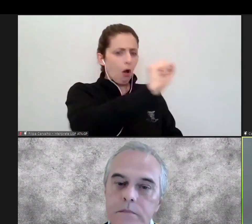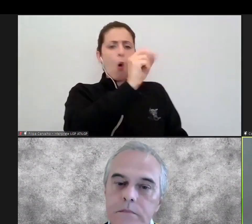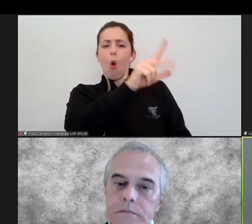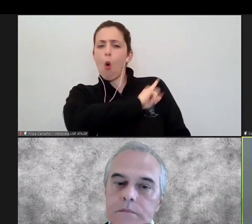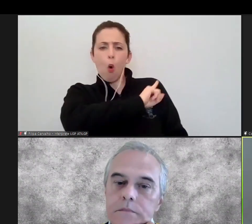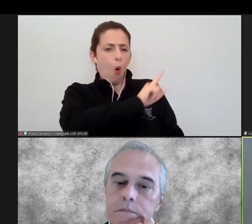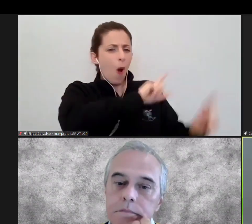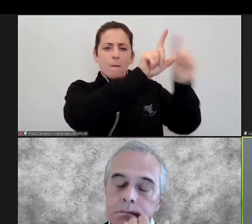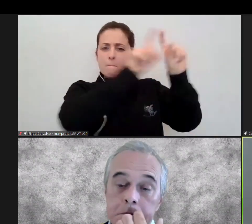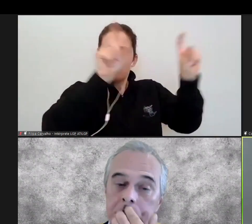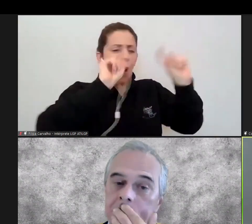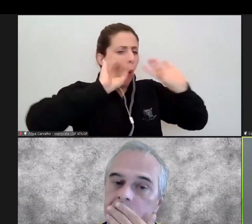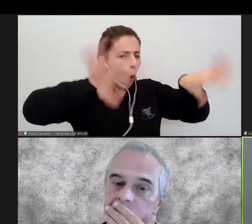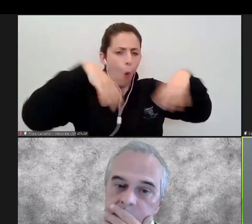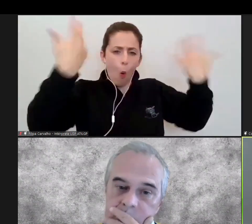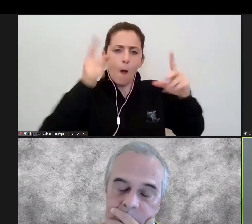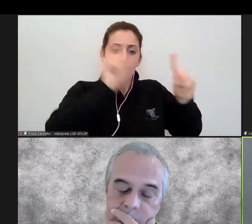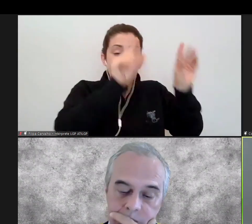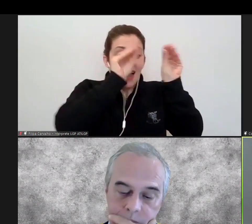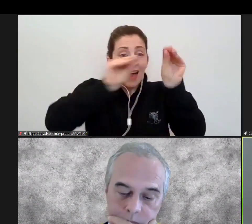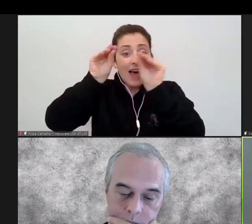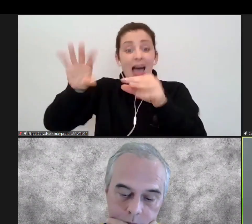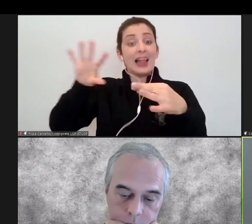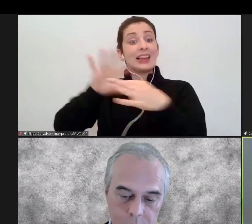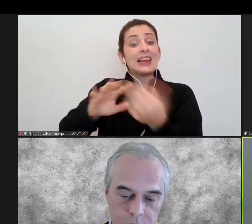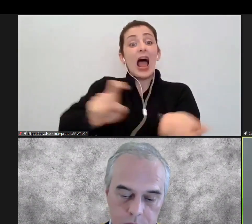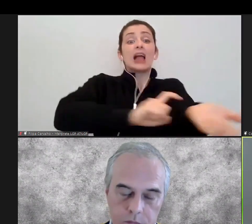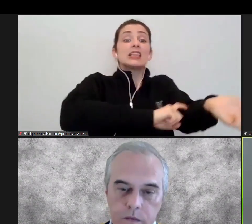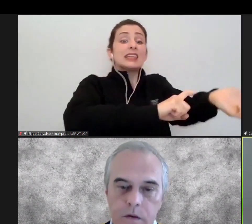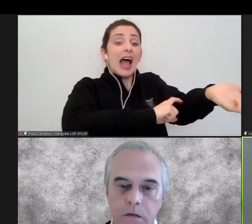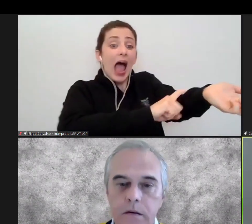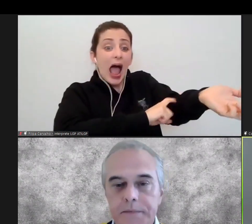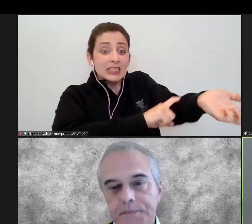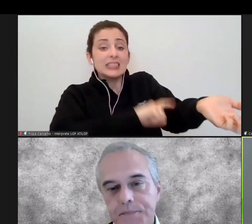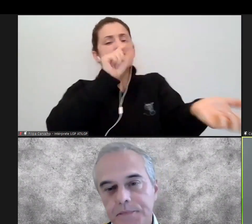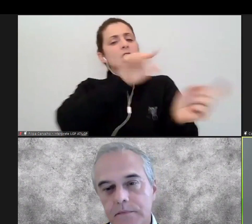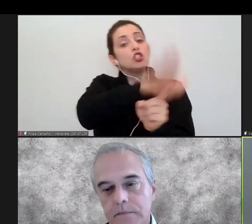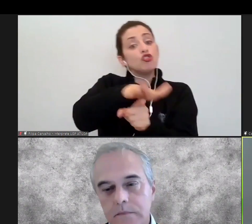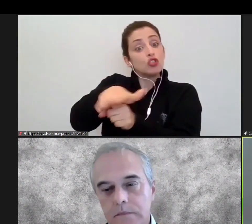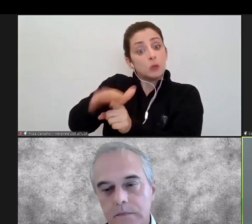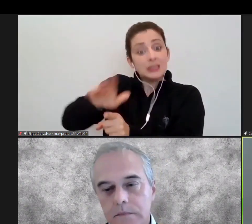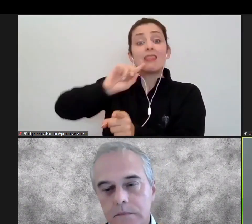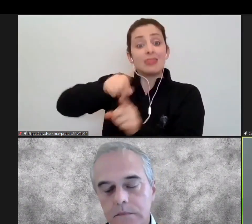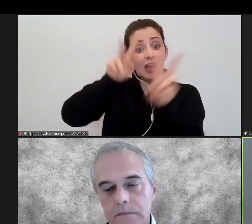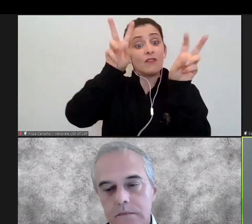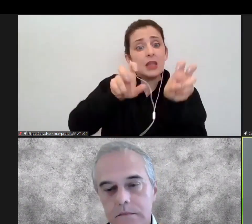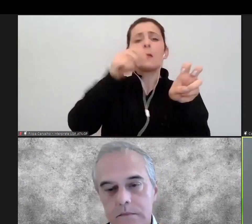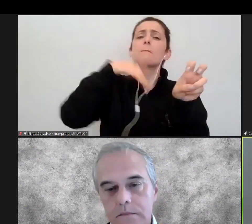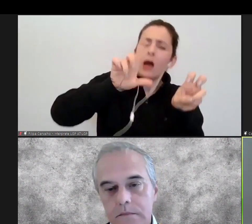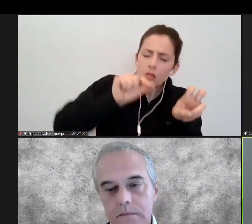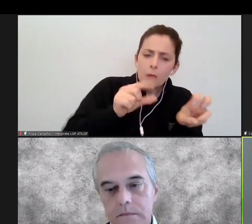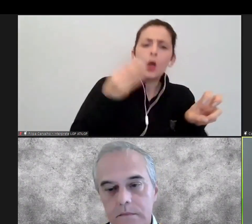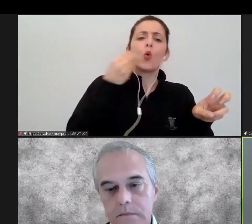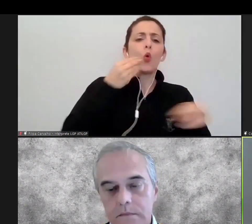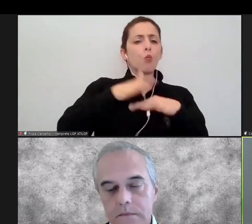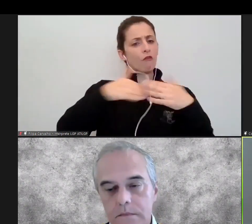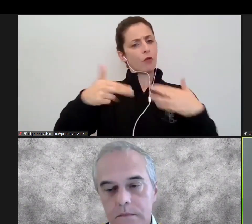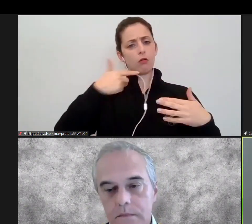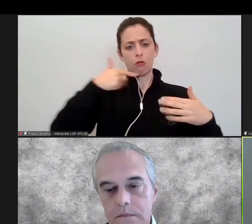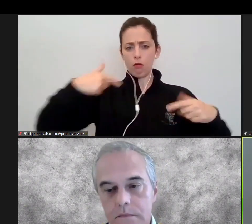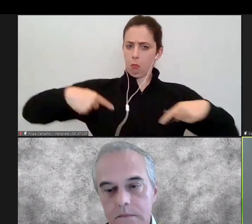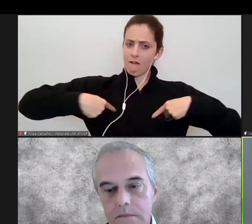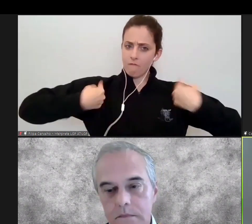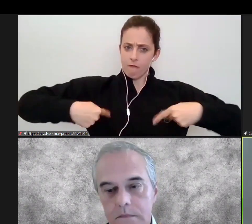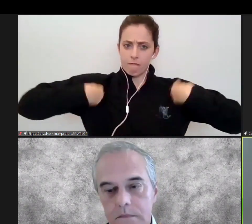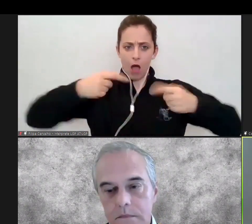questões do racismo e da discriminação, mas também para aqui questões mais práticas na diversidade e inclusão das suas equipas. E